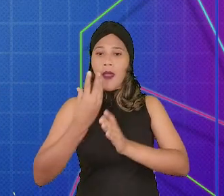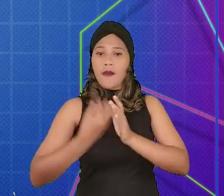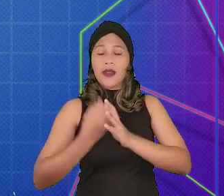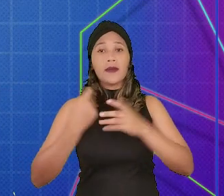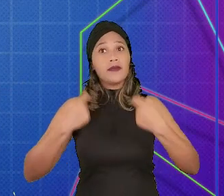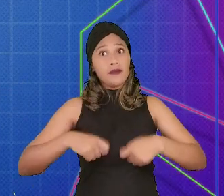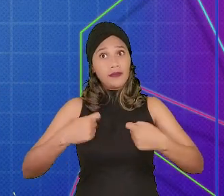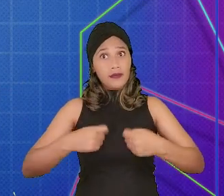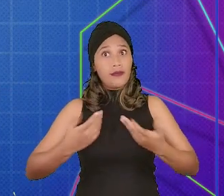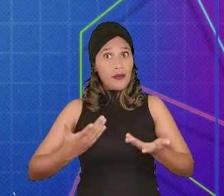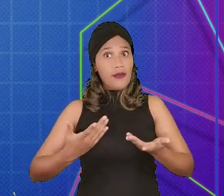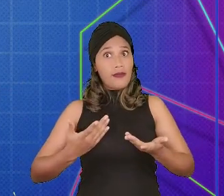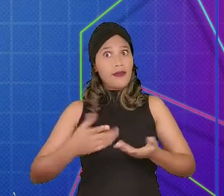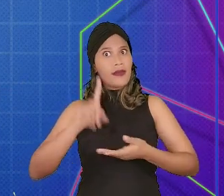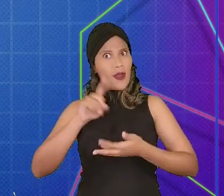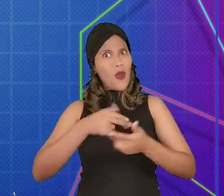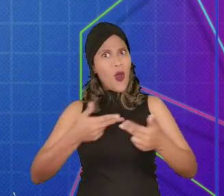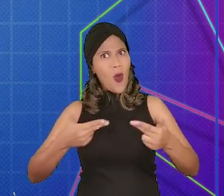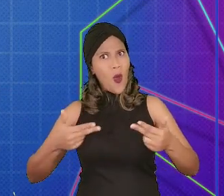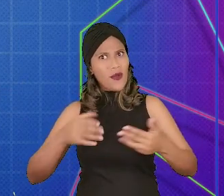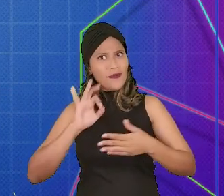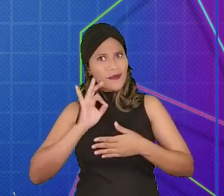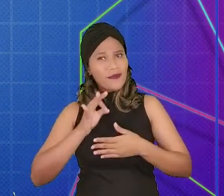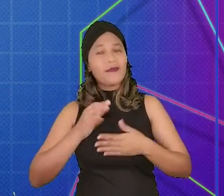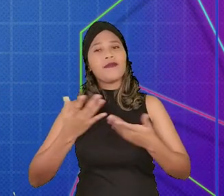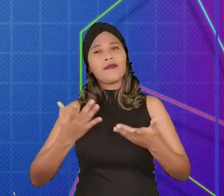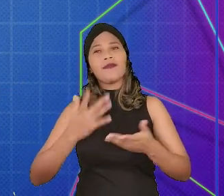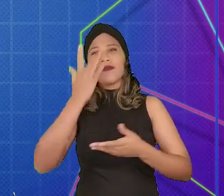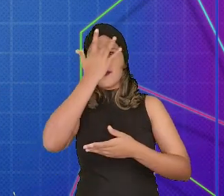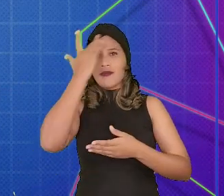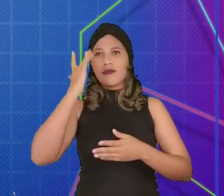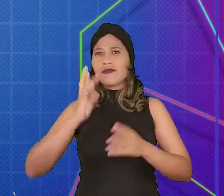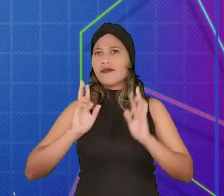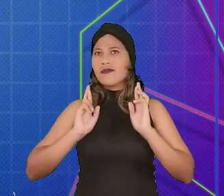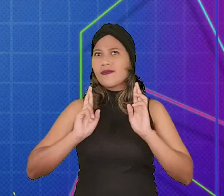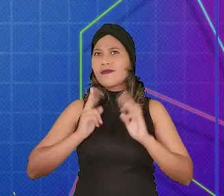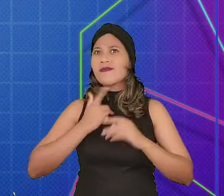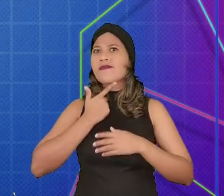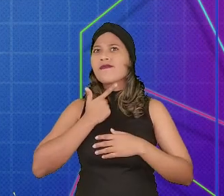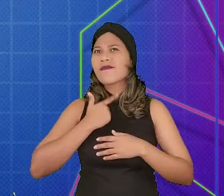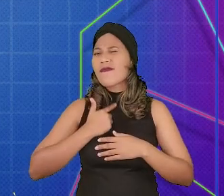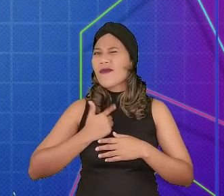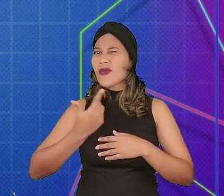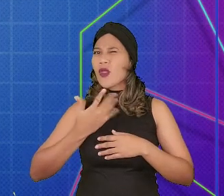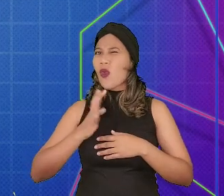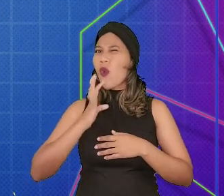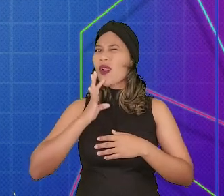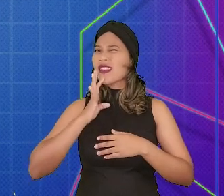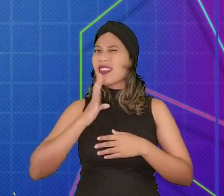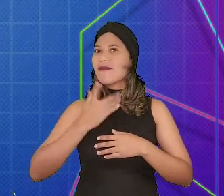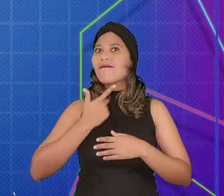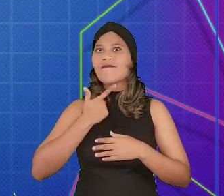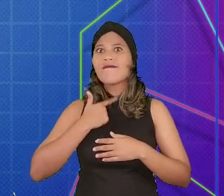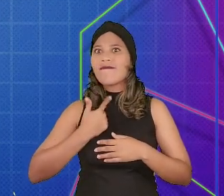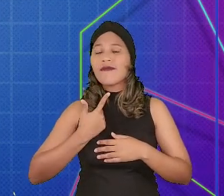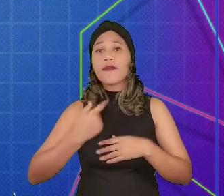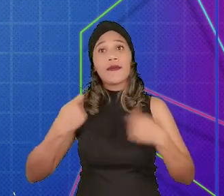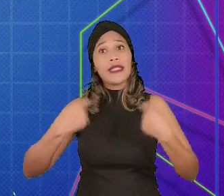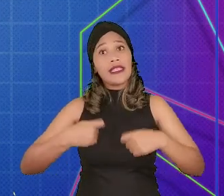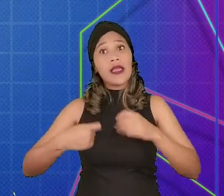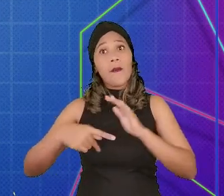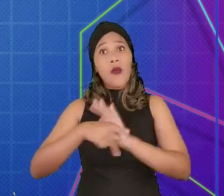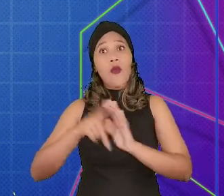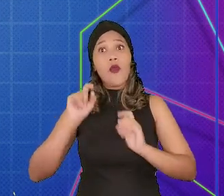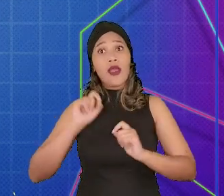precisamos desenvolver para o nosso jogo. É muita coisa, né? A pessoa que deseja conhecer seu projeto tem que estar ligada em todos